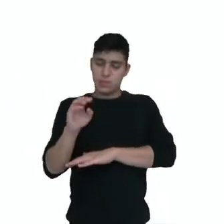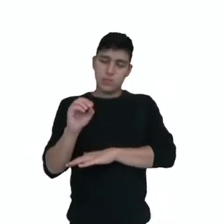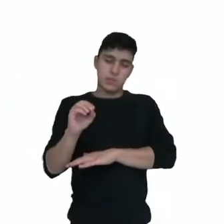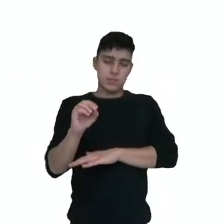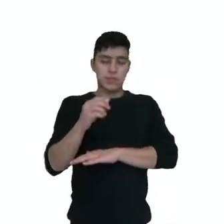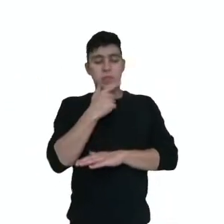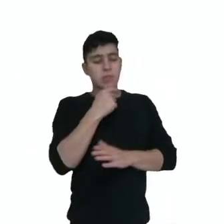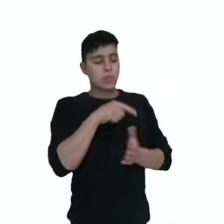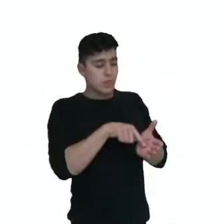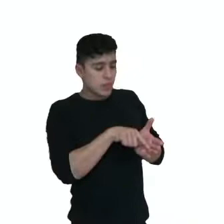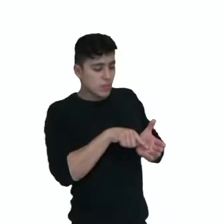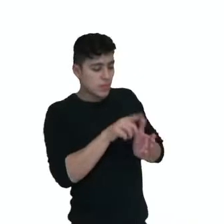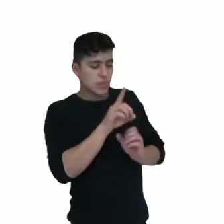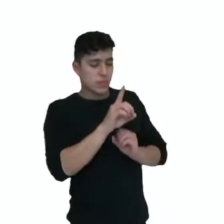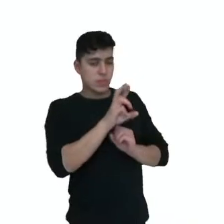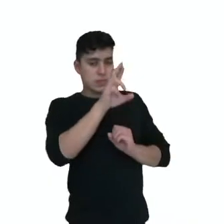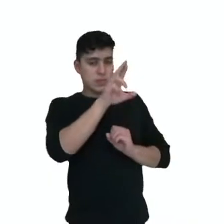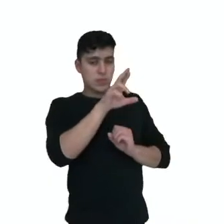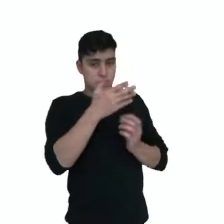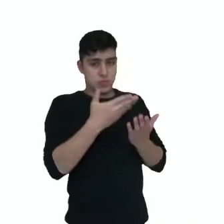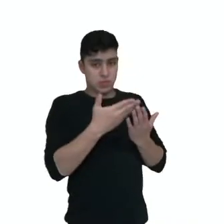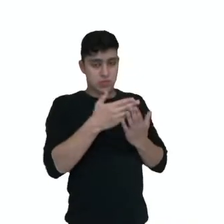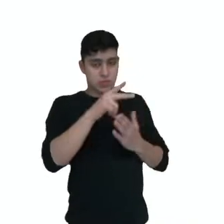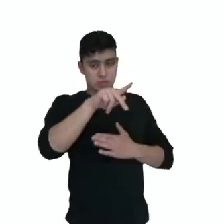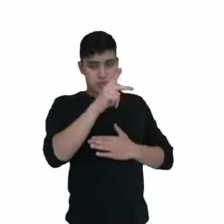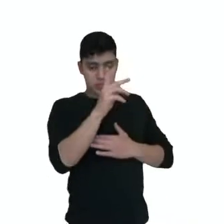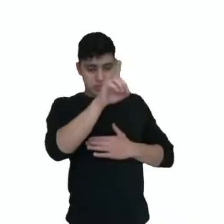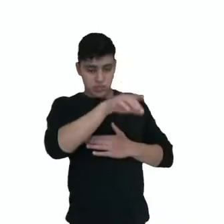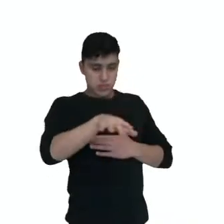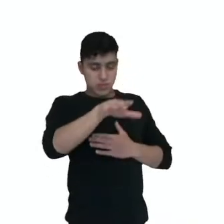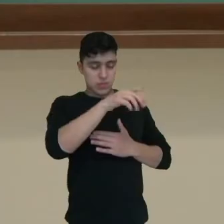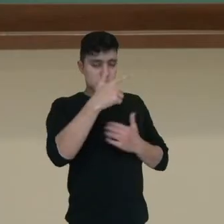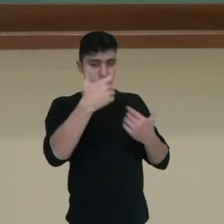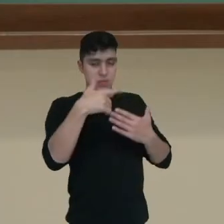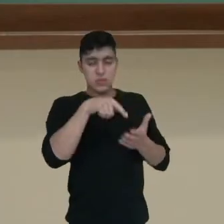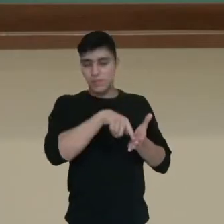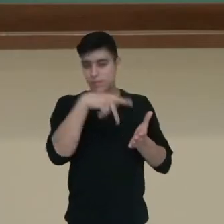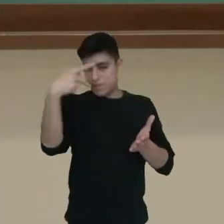o supervisor de pós-doutorado Cristiano Chessi. Então, assim, o oceano,